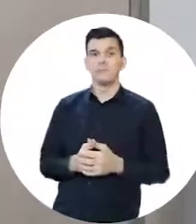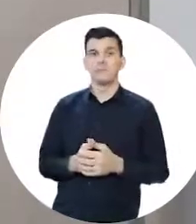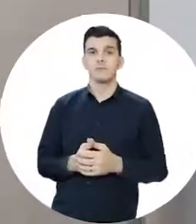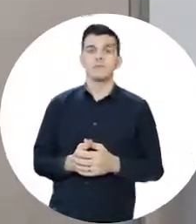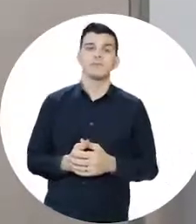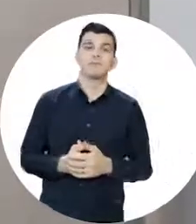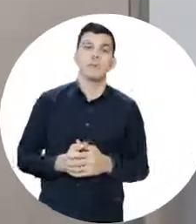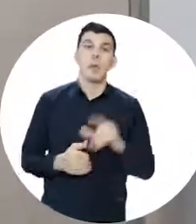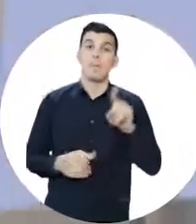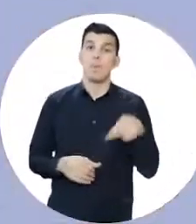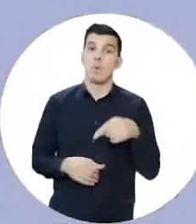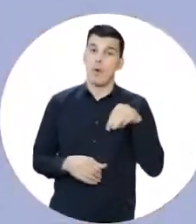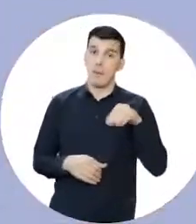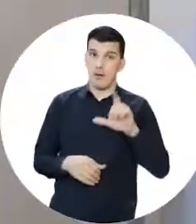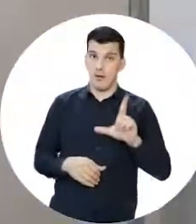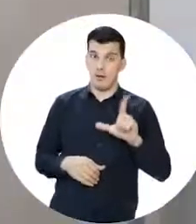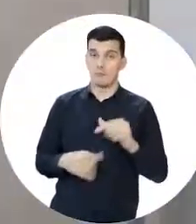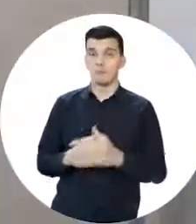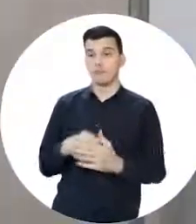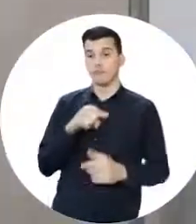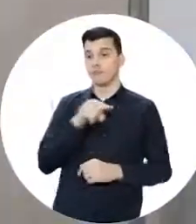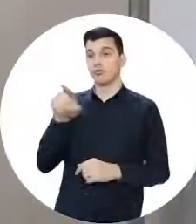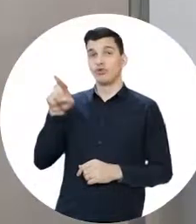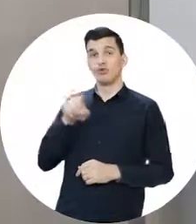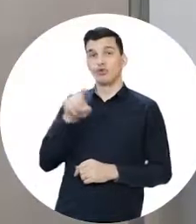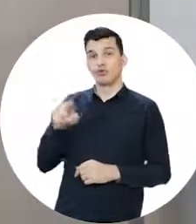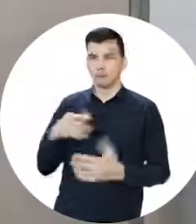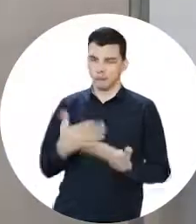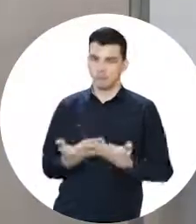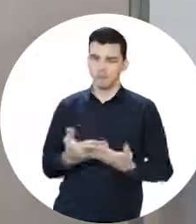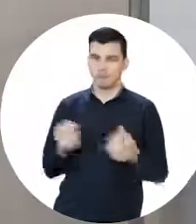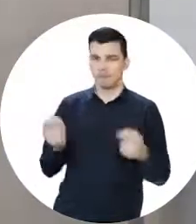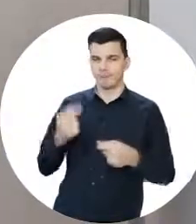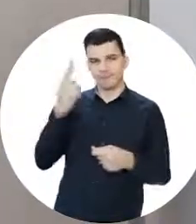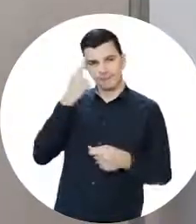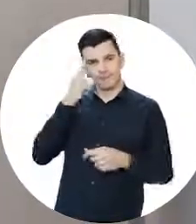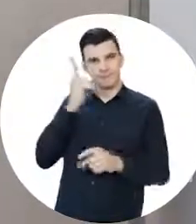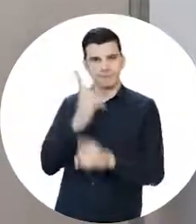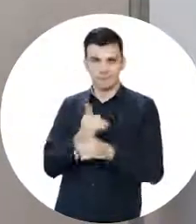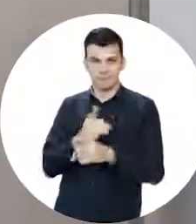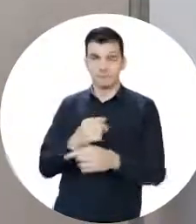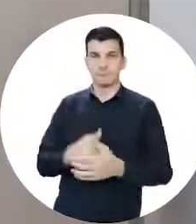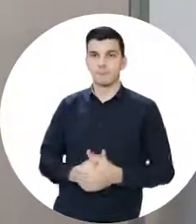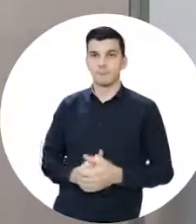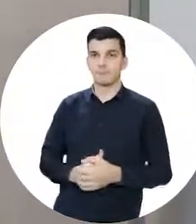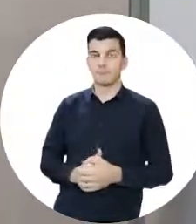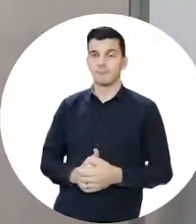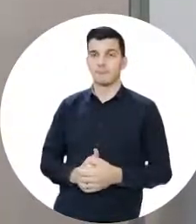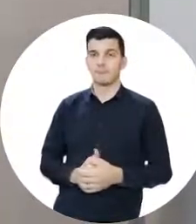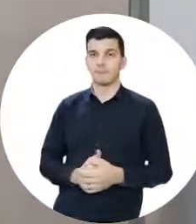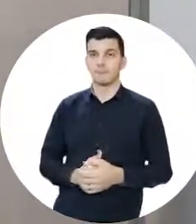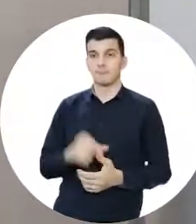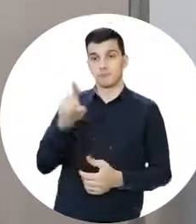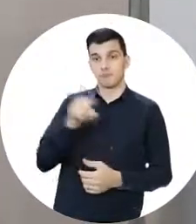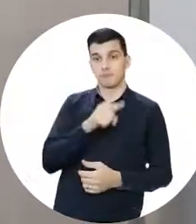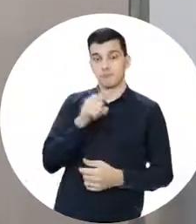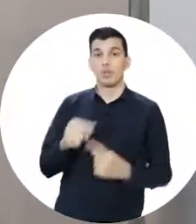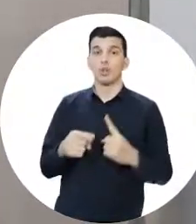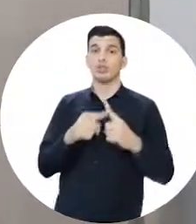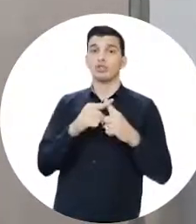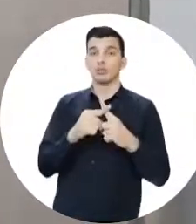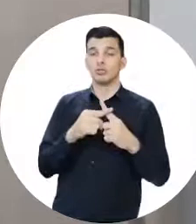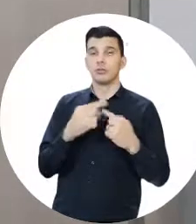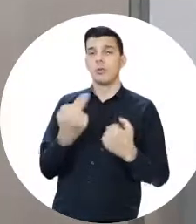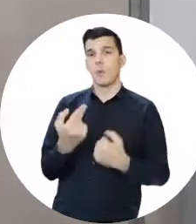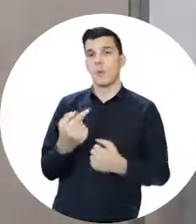ml? 1000. X, eu consigo achar minha concentração. Ok? Então vamos lá. X vai ser igual